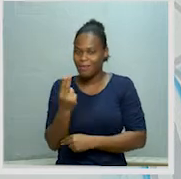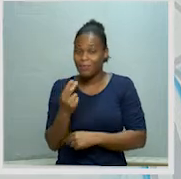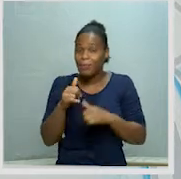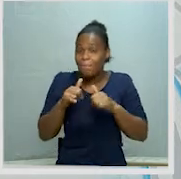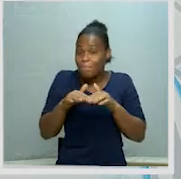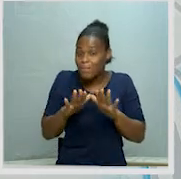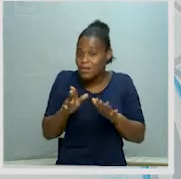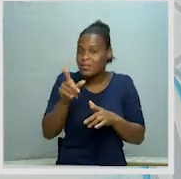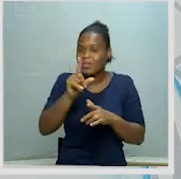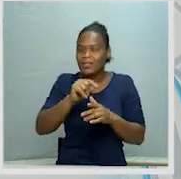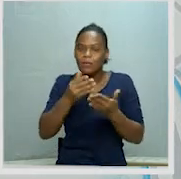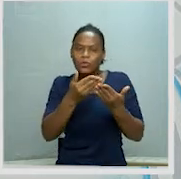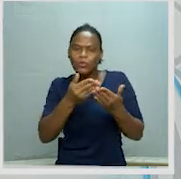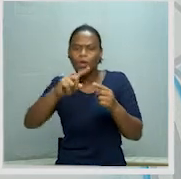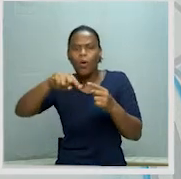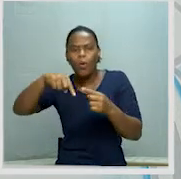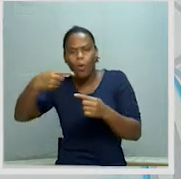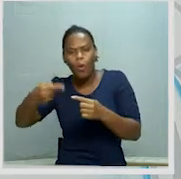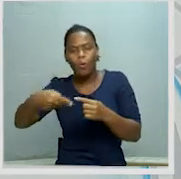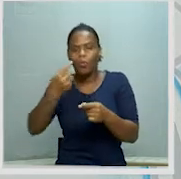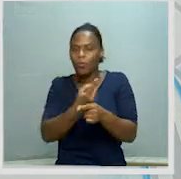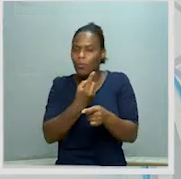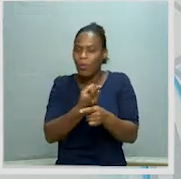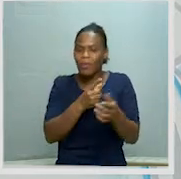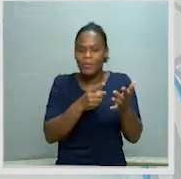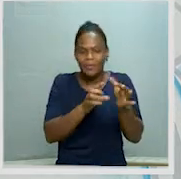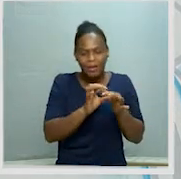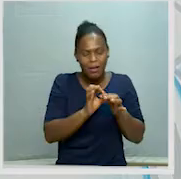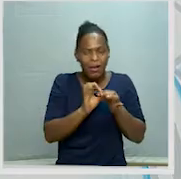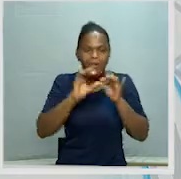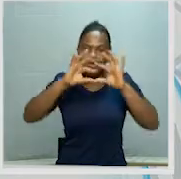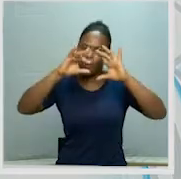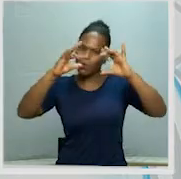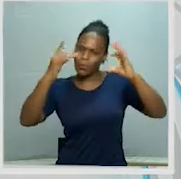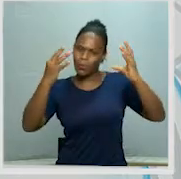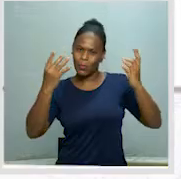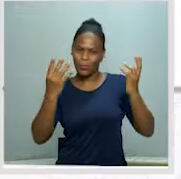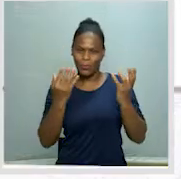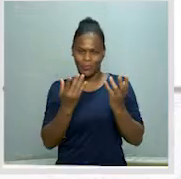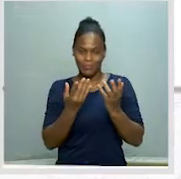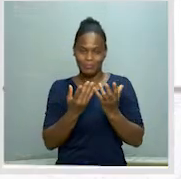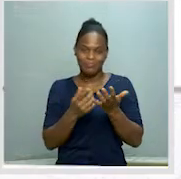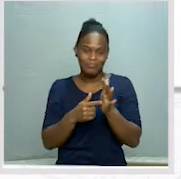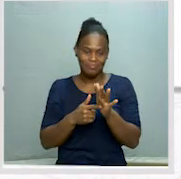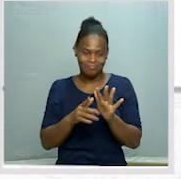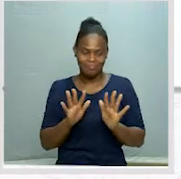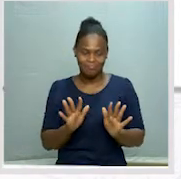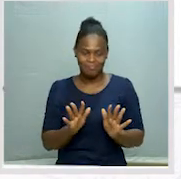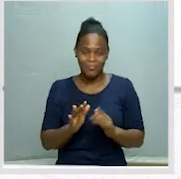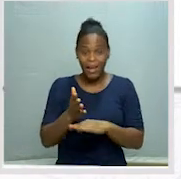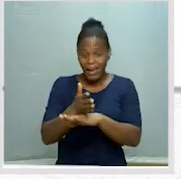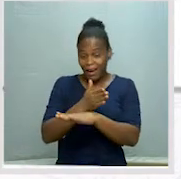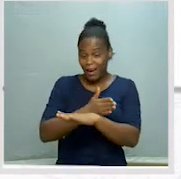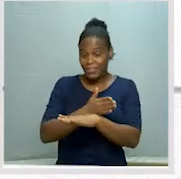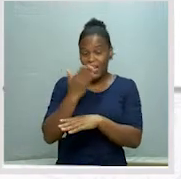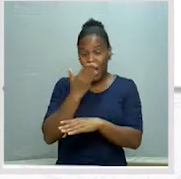mas também outros aspectos da produção da natureza. E antes de